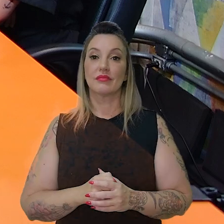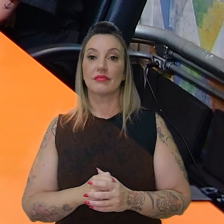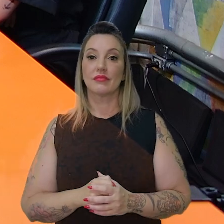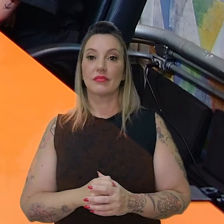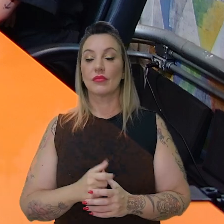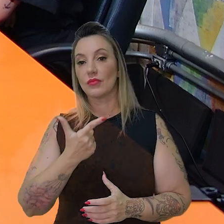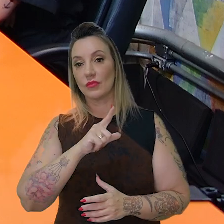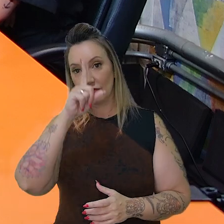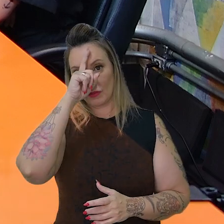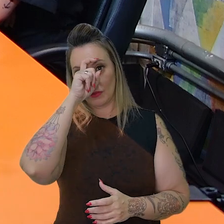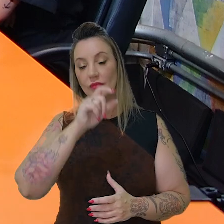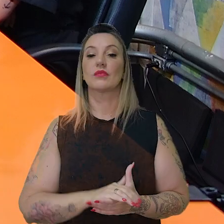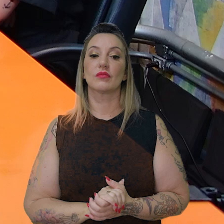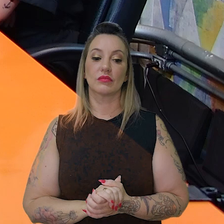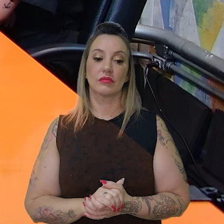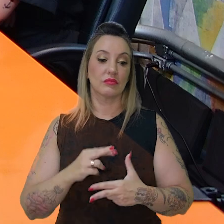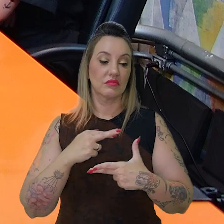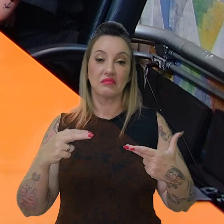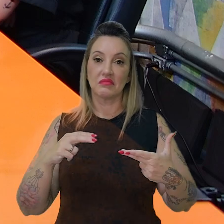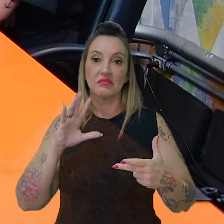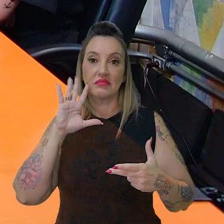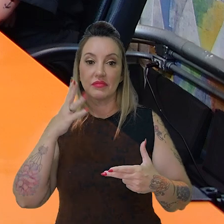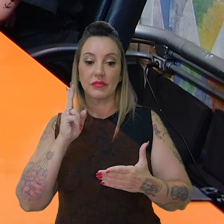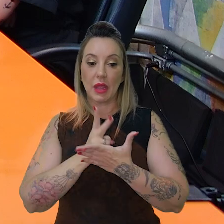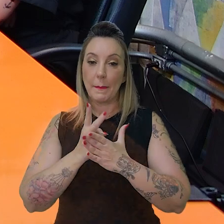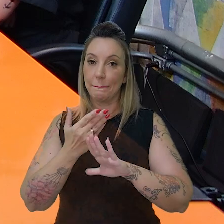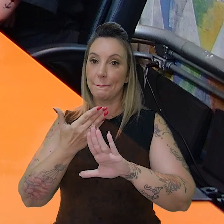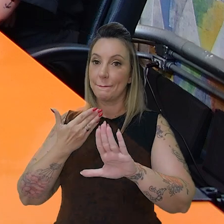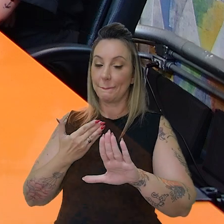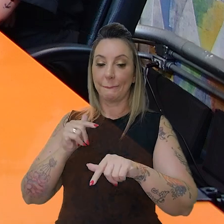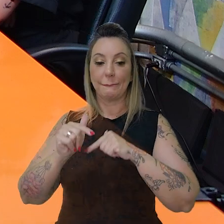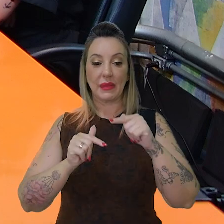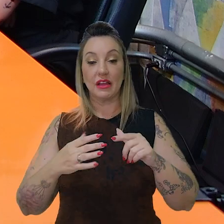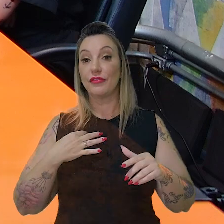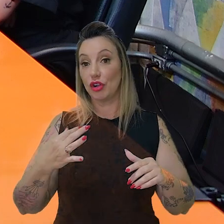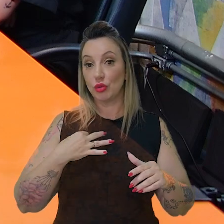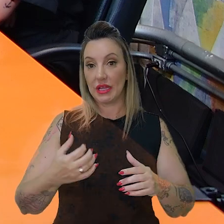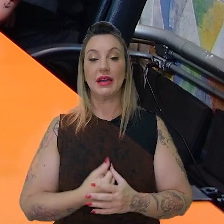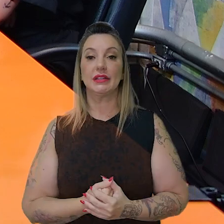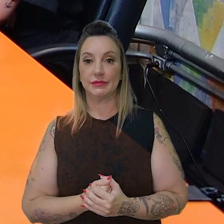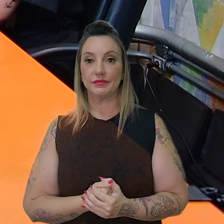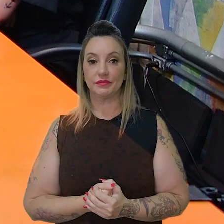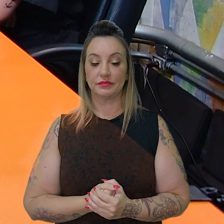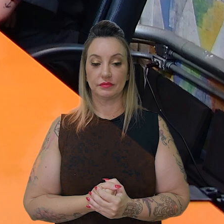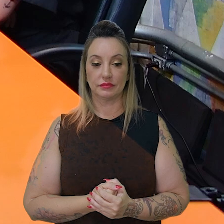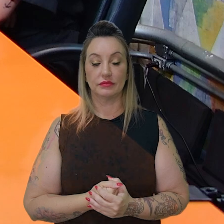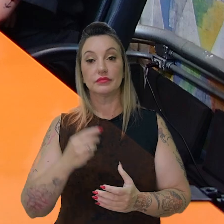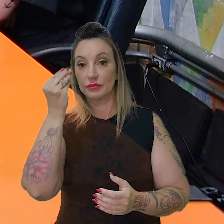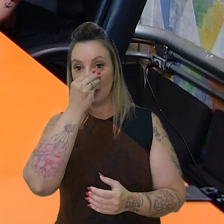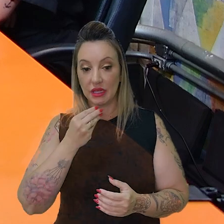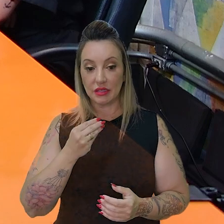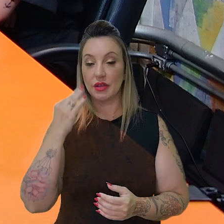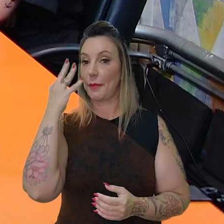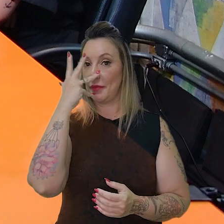hospital e ali foi as coisas foram acontecendo mesmo eu afastado comecei trabalhar voluntariamente uhum com maquiagem com